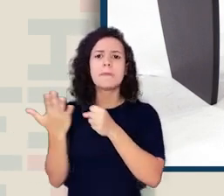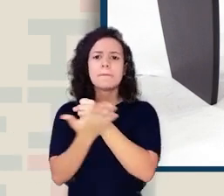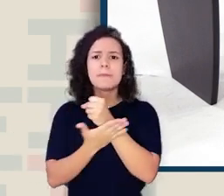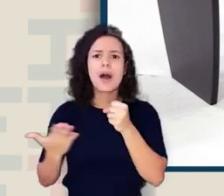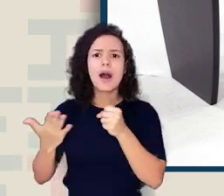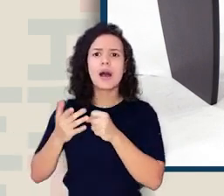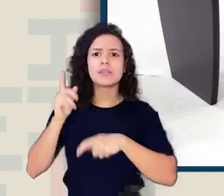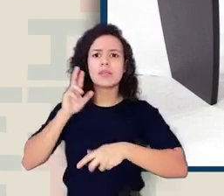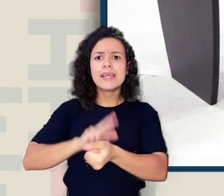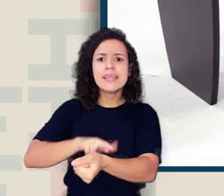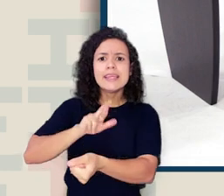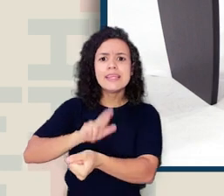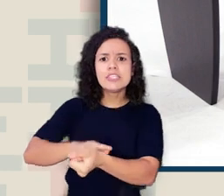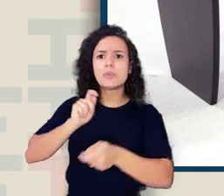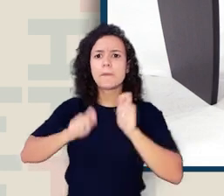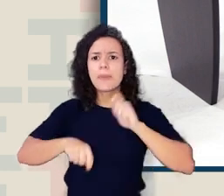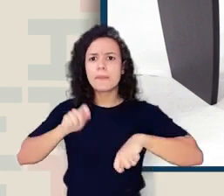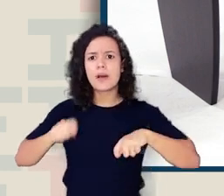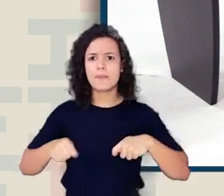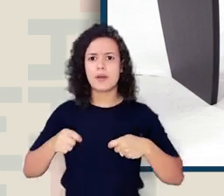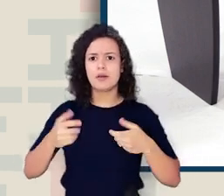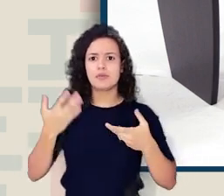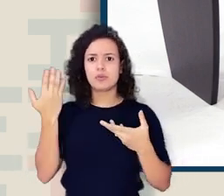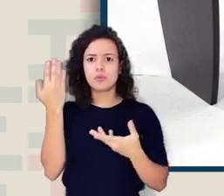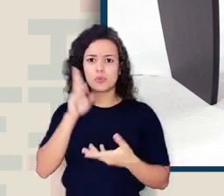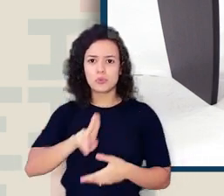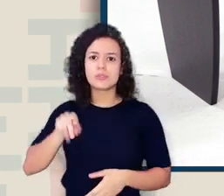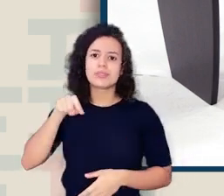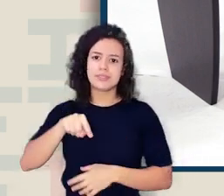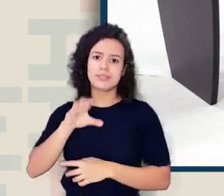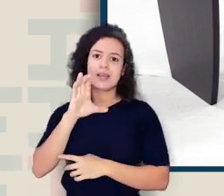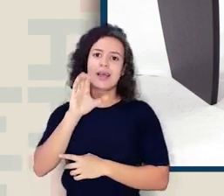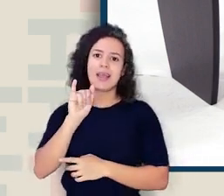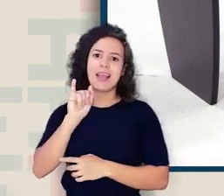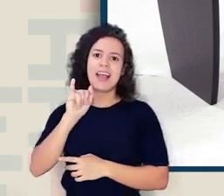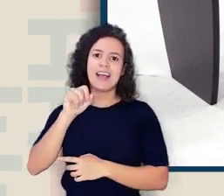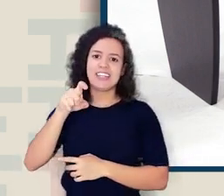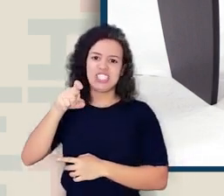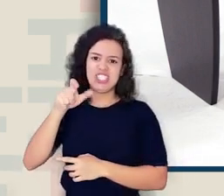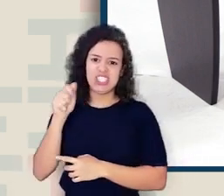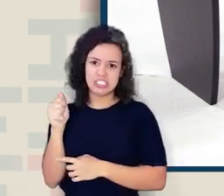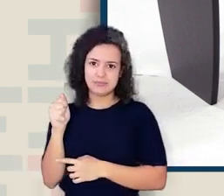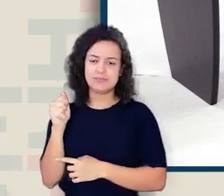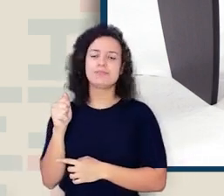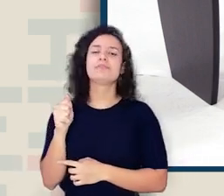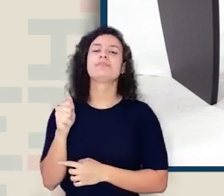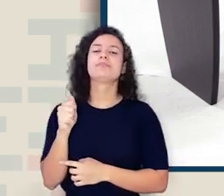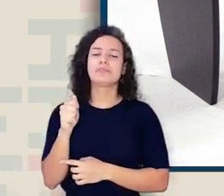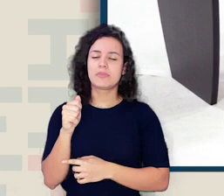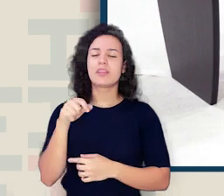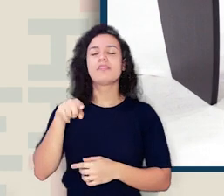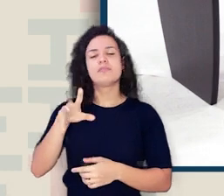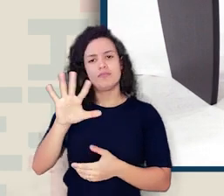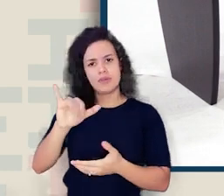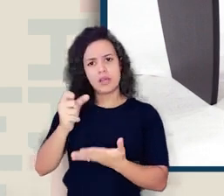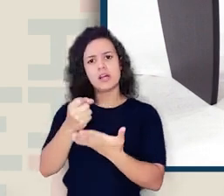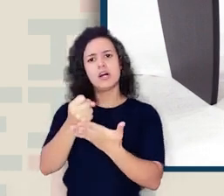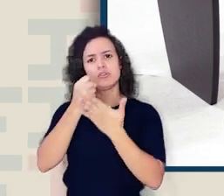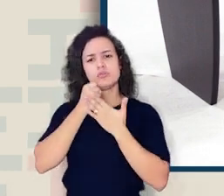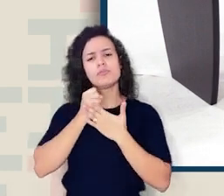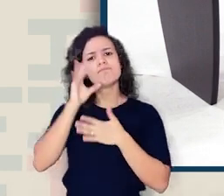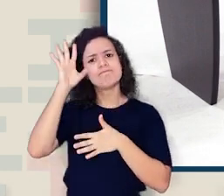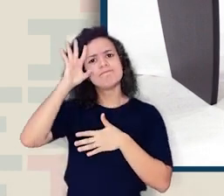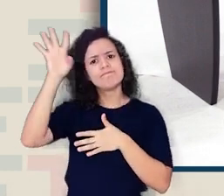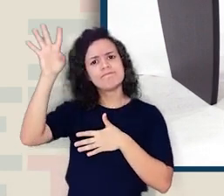essas células nessa perspectiva de uma caixa clara. Ela vai servir